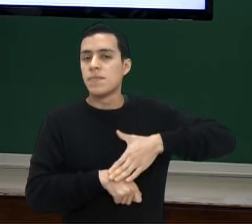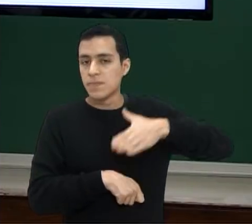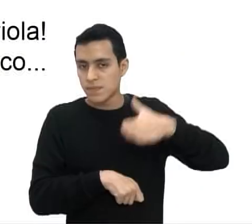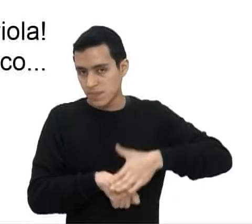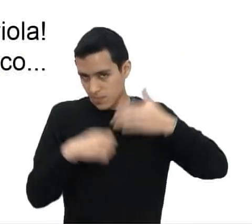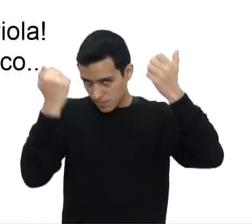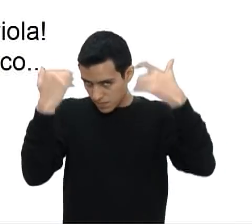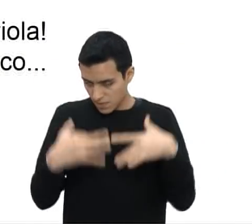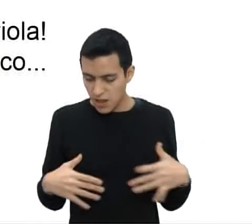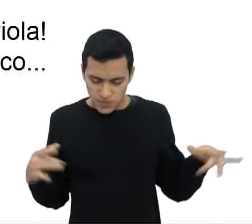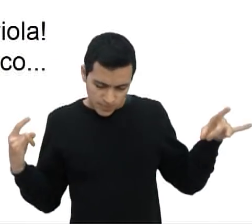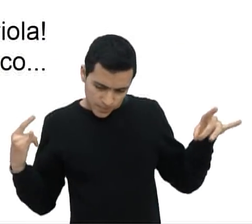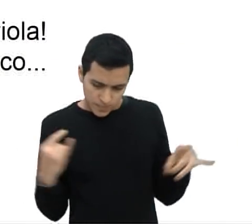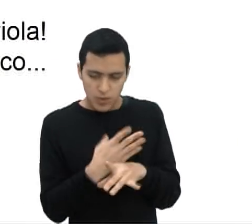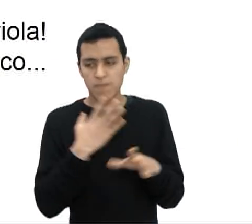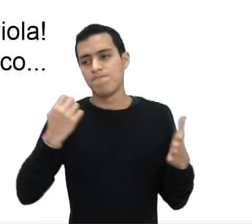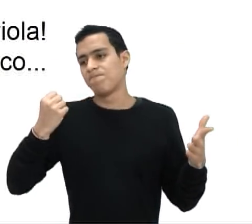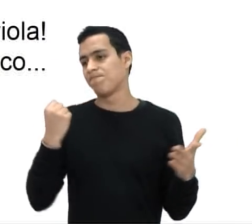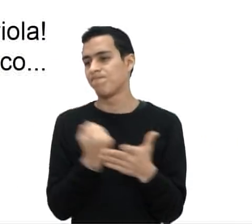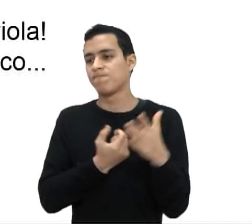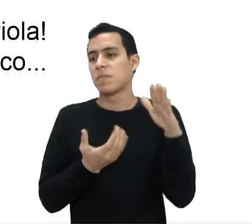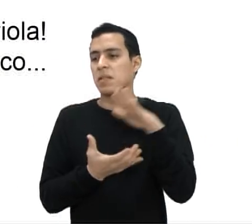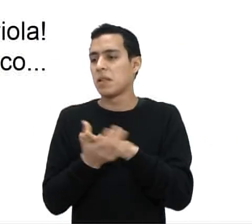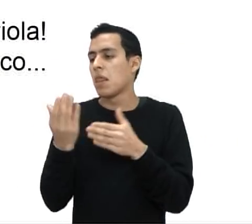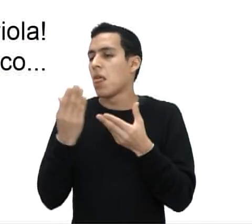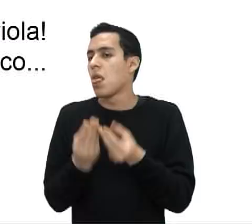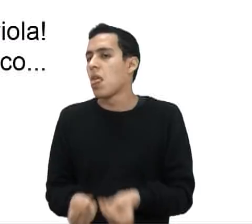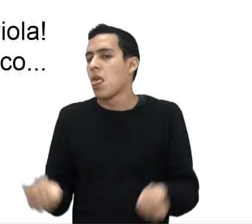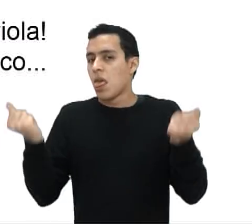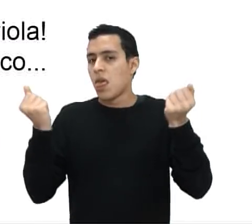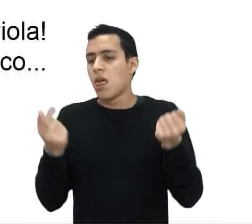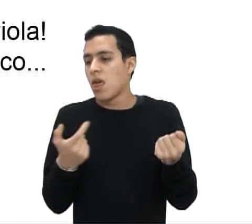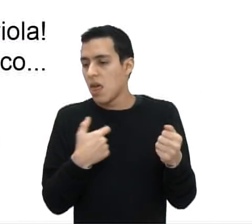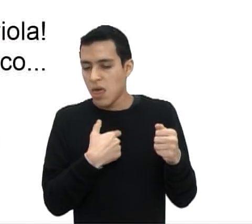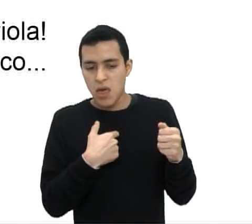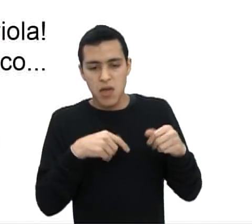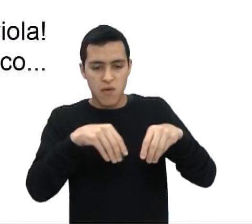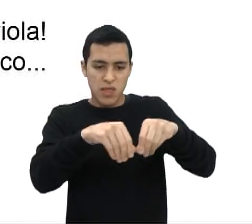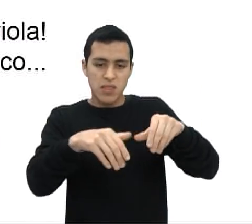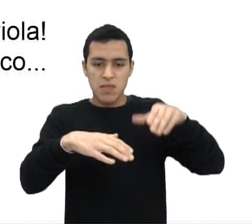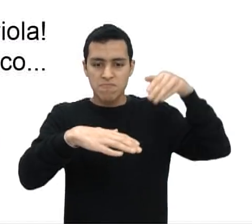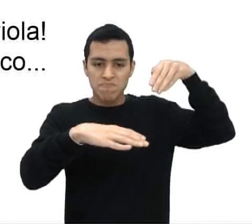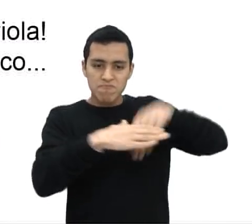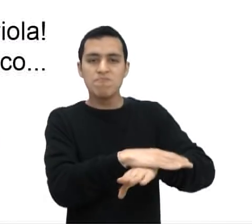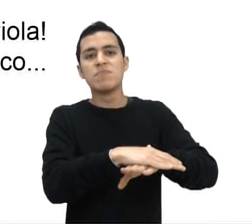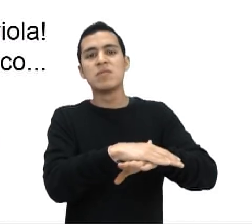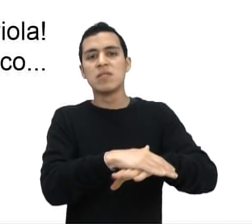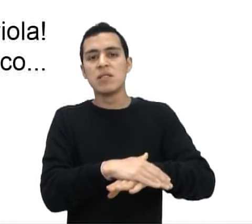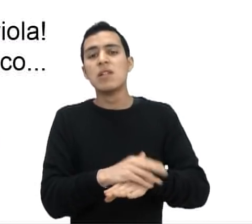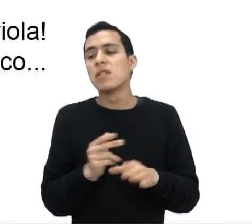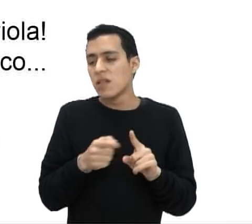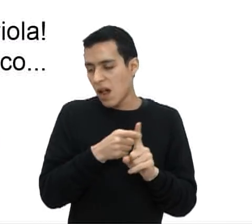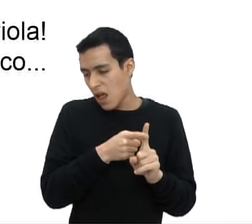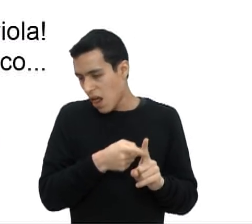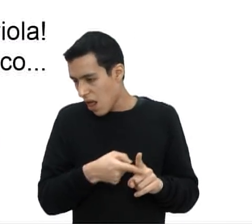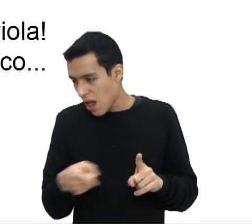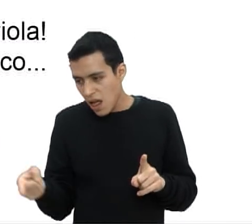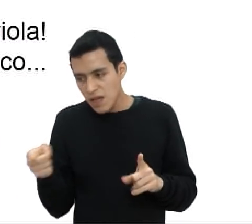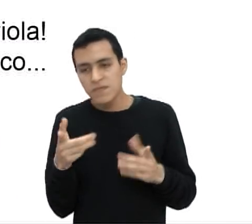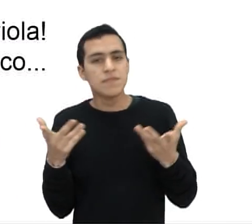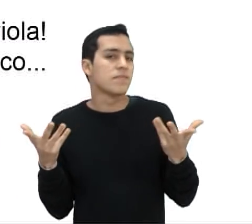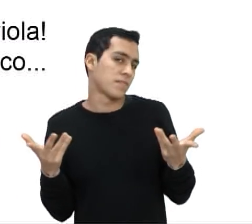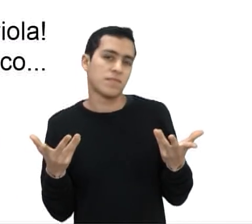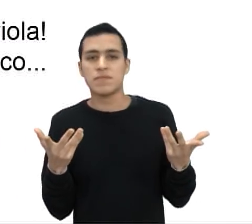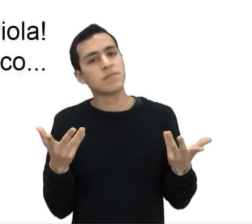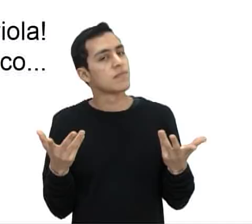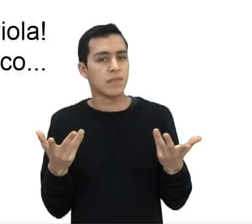ela diz, pronto, lá se foi o sapato, enterrei o pé na lama. Reticências, dá continuidade à fala, só que, né,